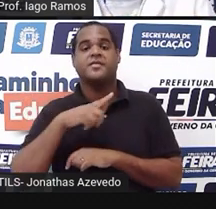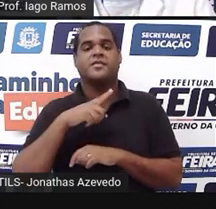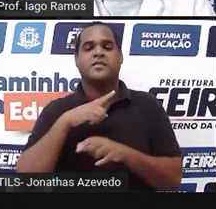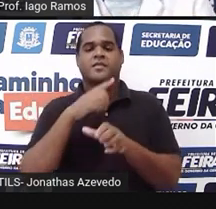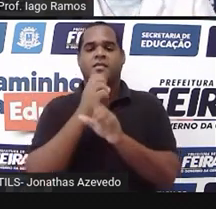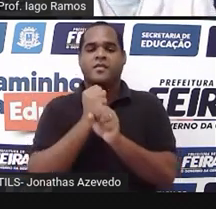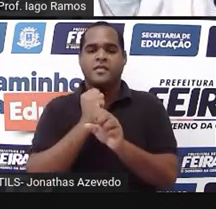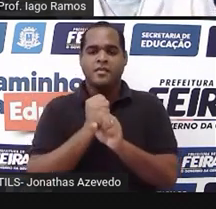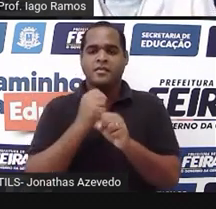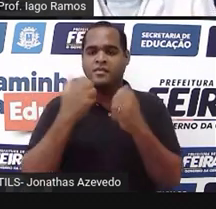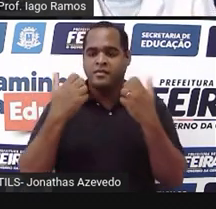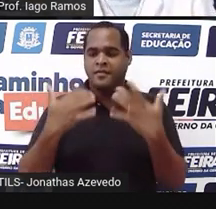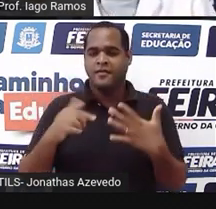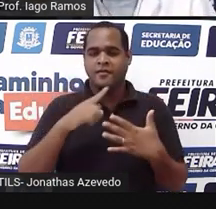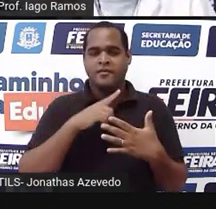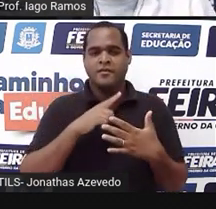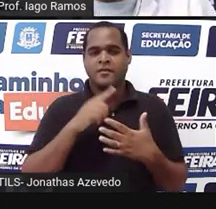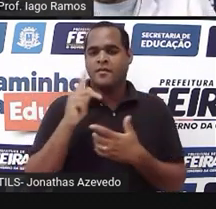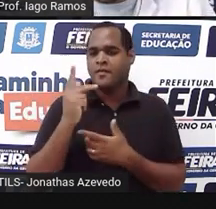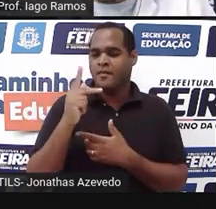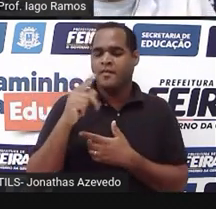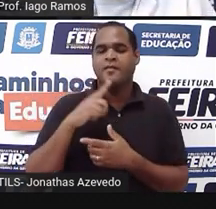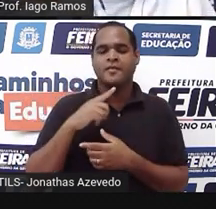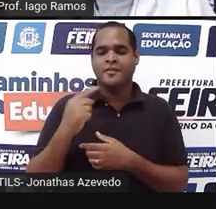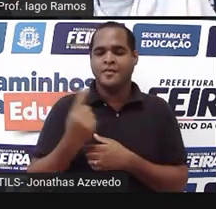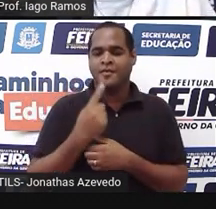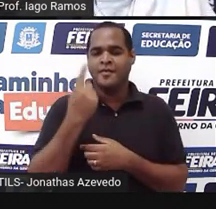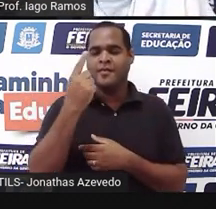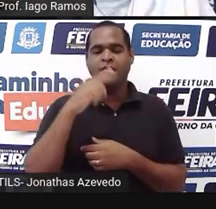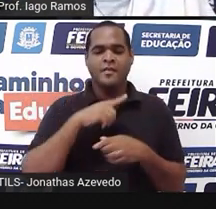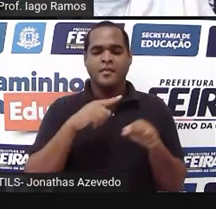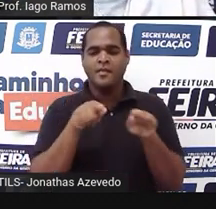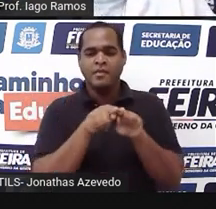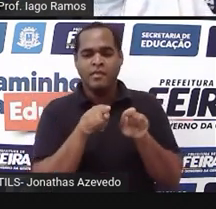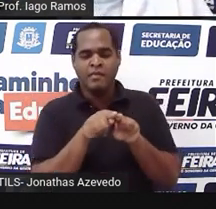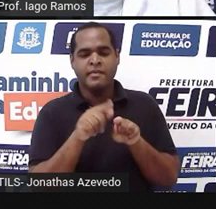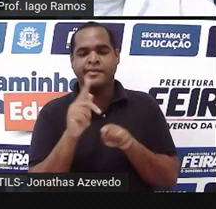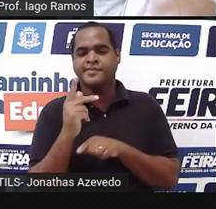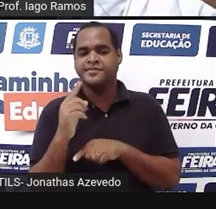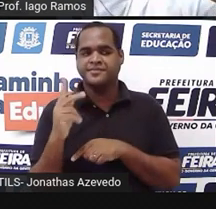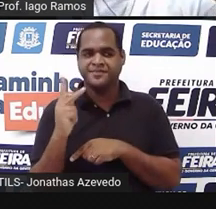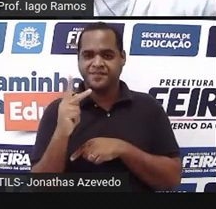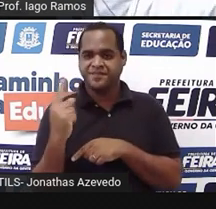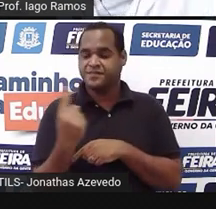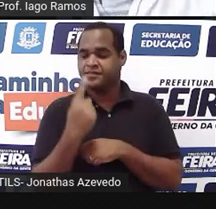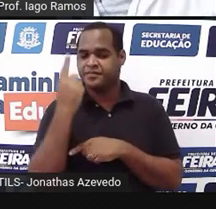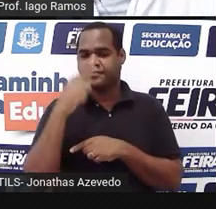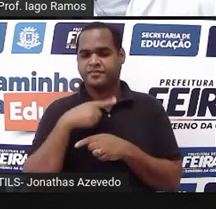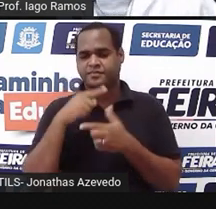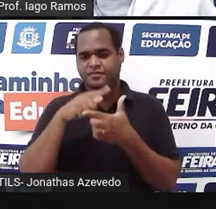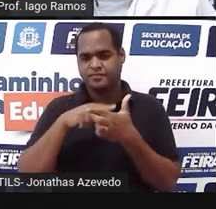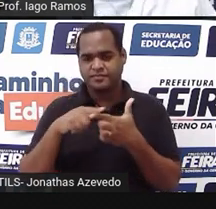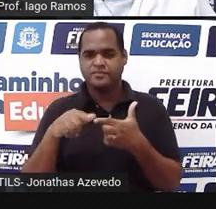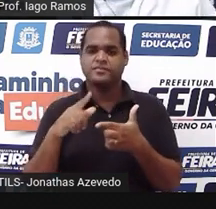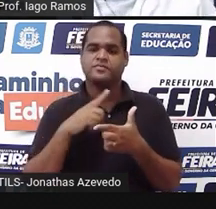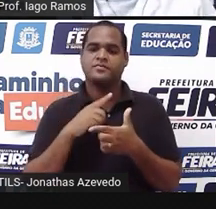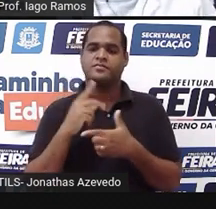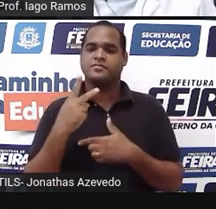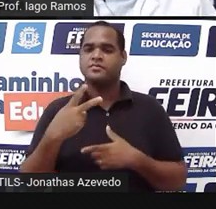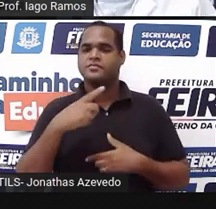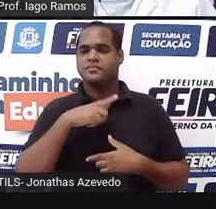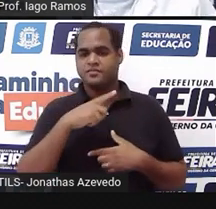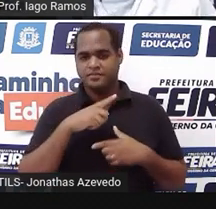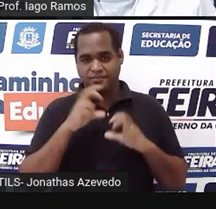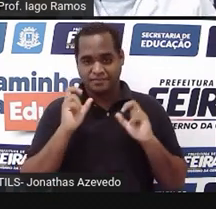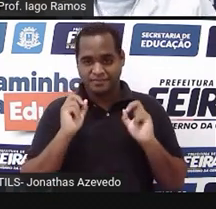fazer essa soma Multiplica pelo H é a altura e depois de multiplicar pelo HQ altura dividir por dois